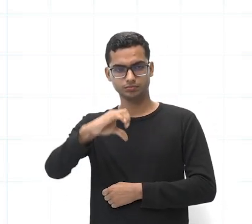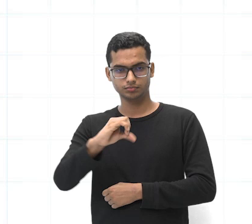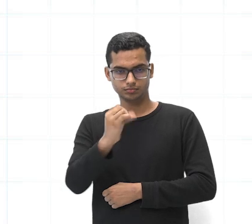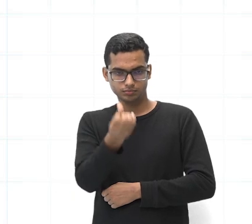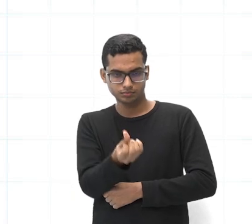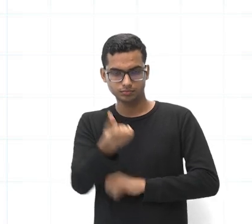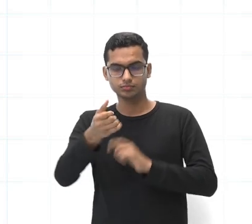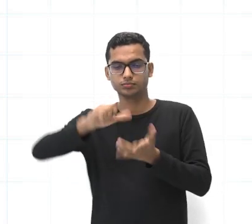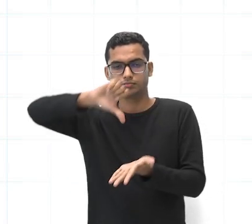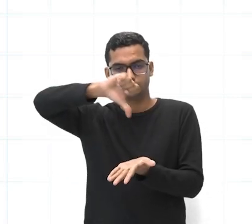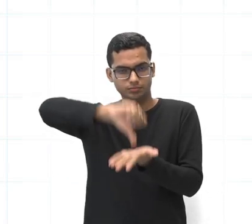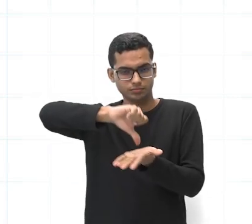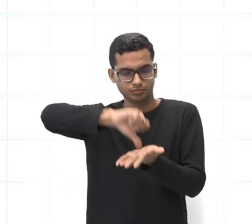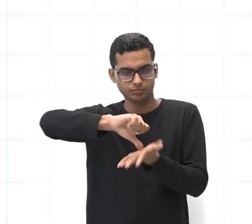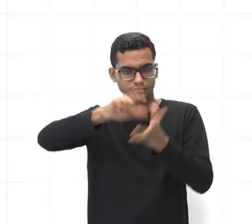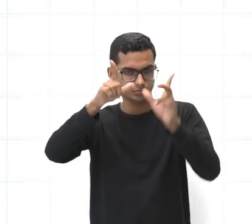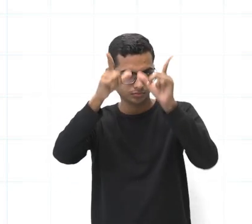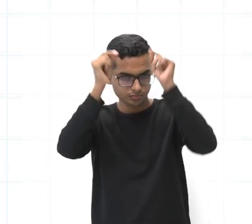em Atenas, em